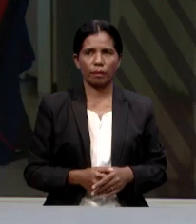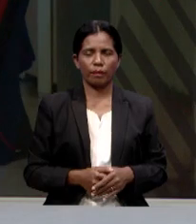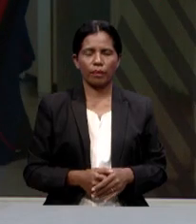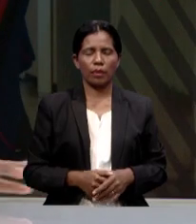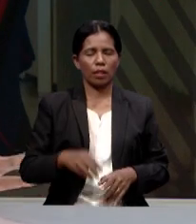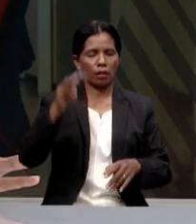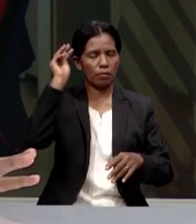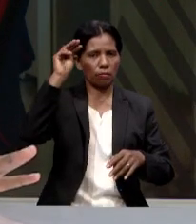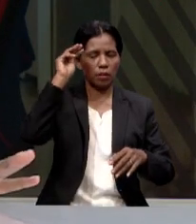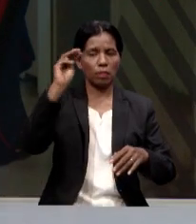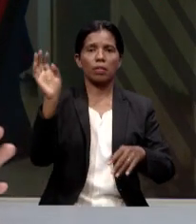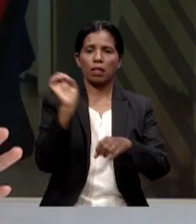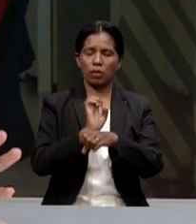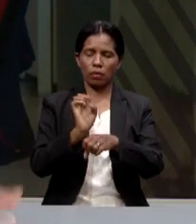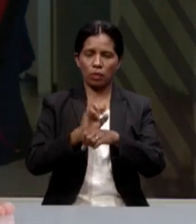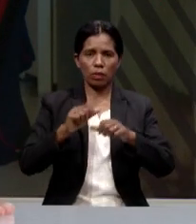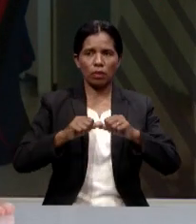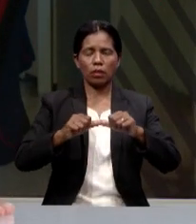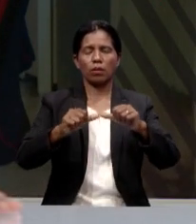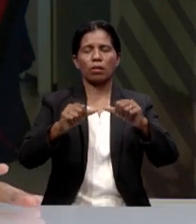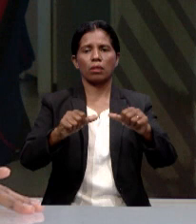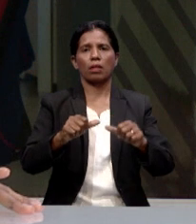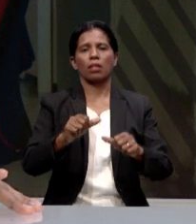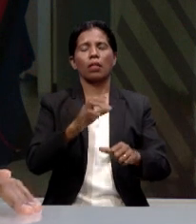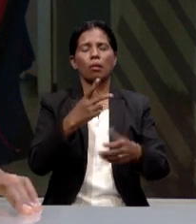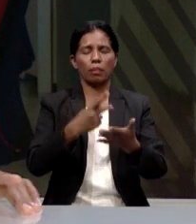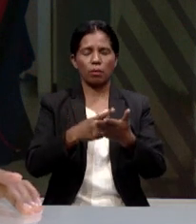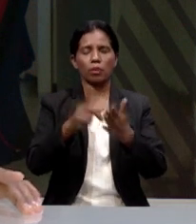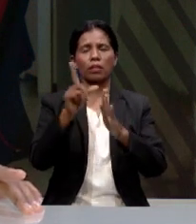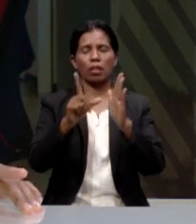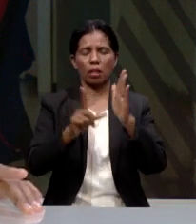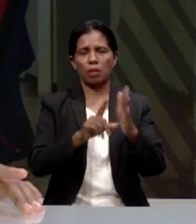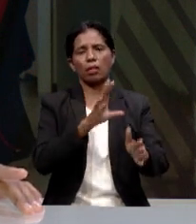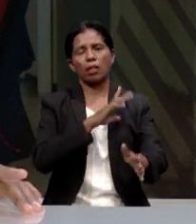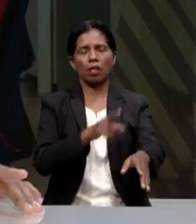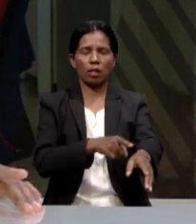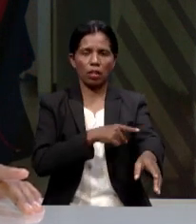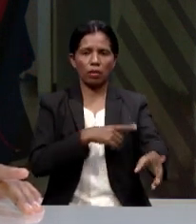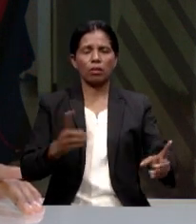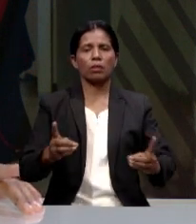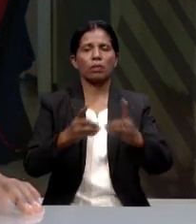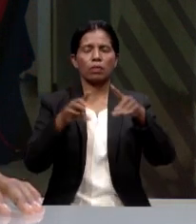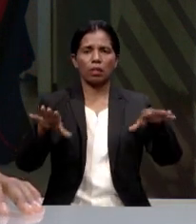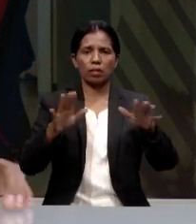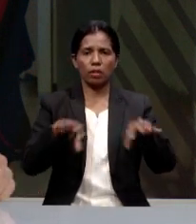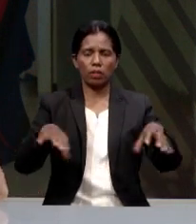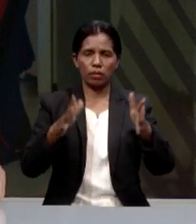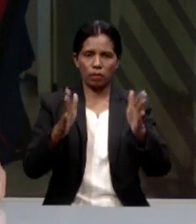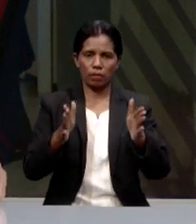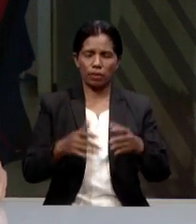Ministro coordenador Assunto Econômico continua buro proposta decreto-lei CONABA contra trabalho infantil.